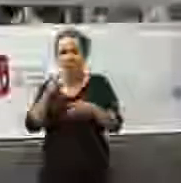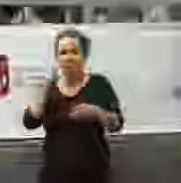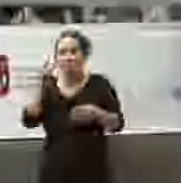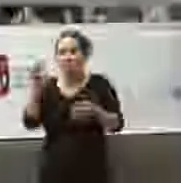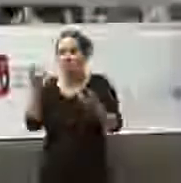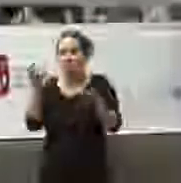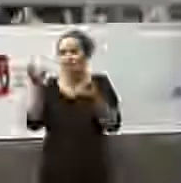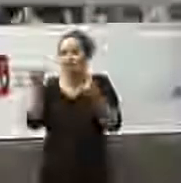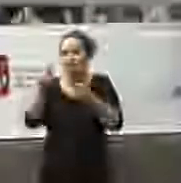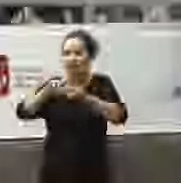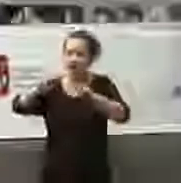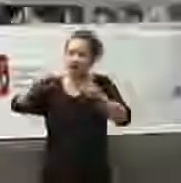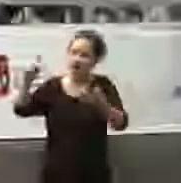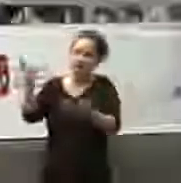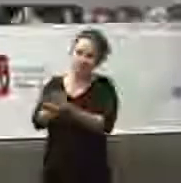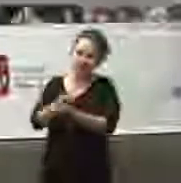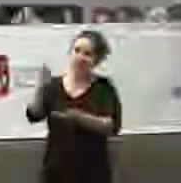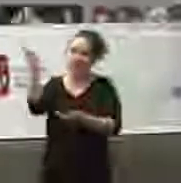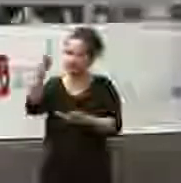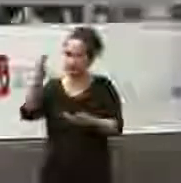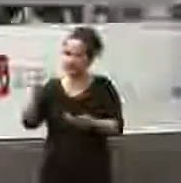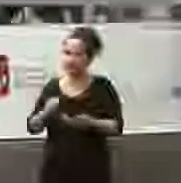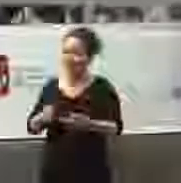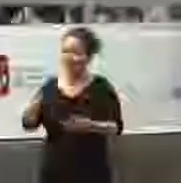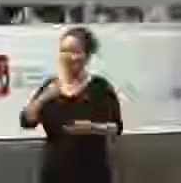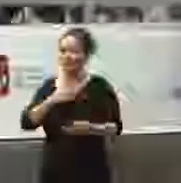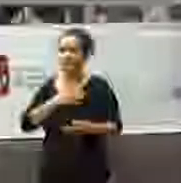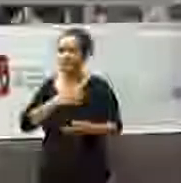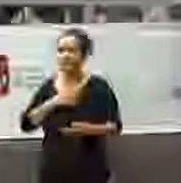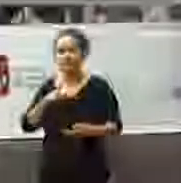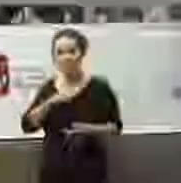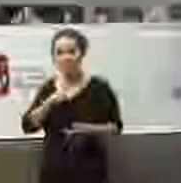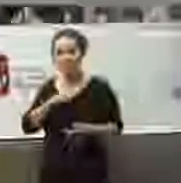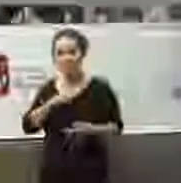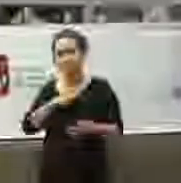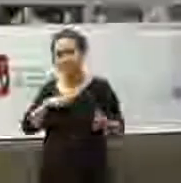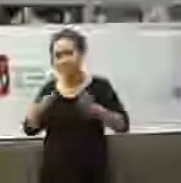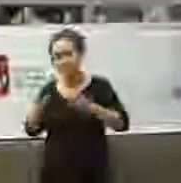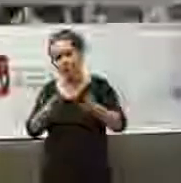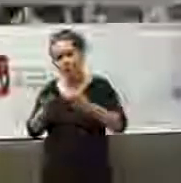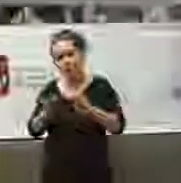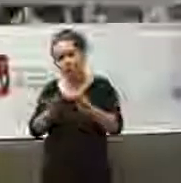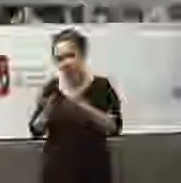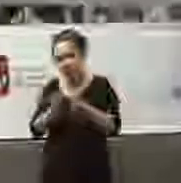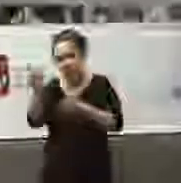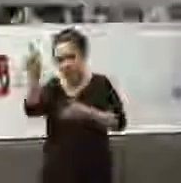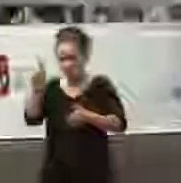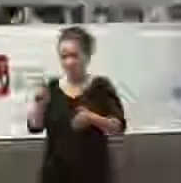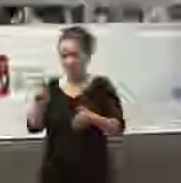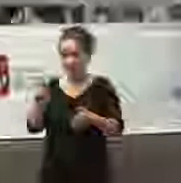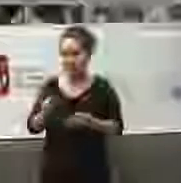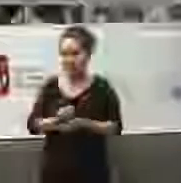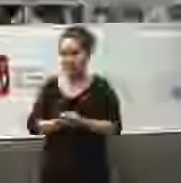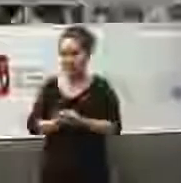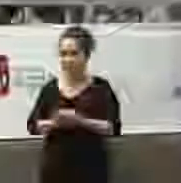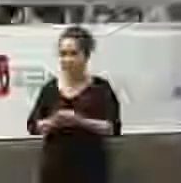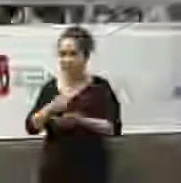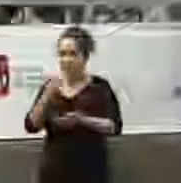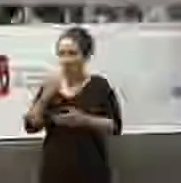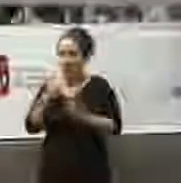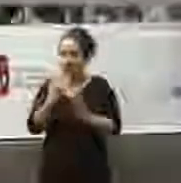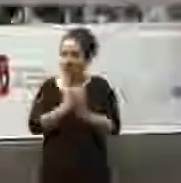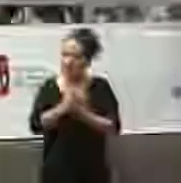acontecendo neste país eu tive durante essa gestão quatro